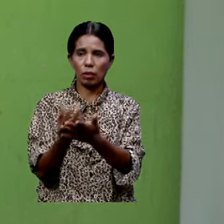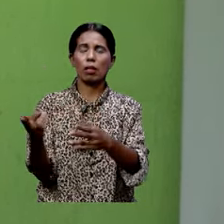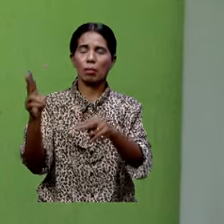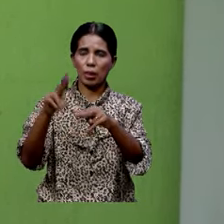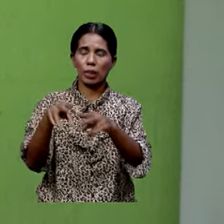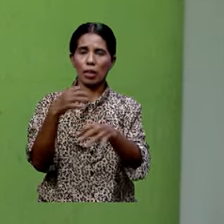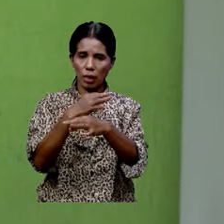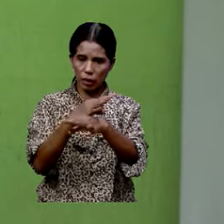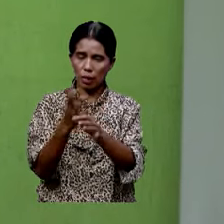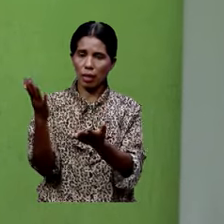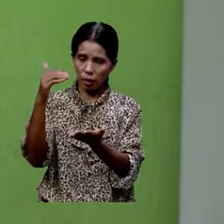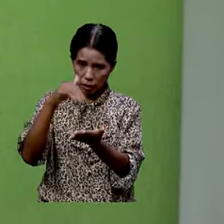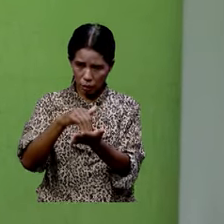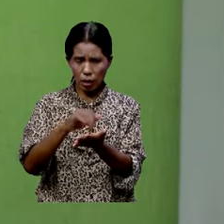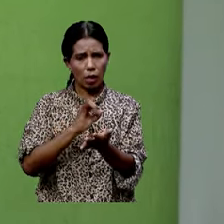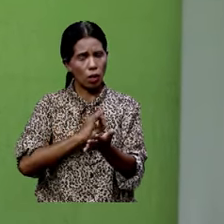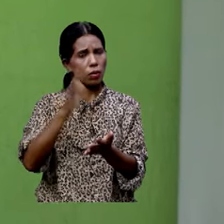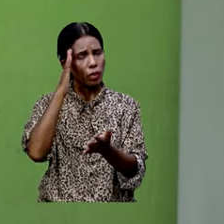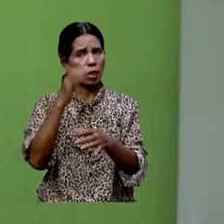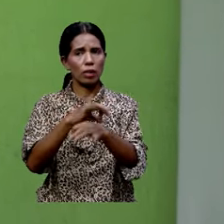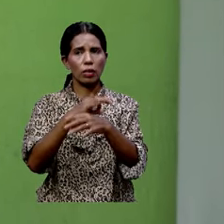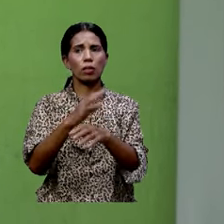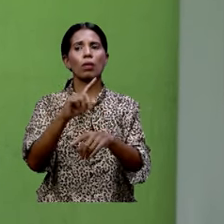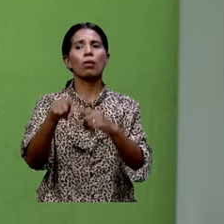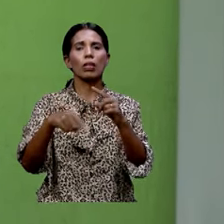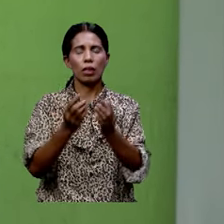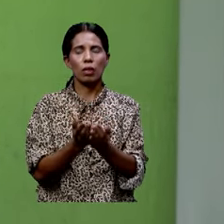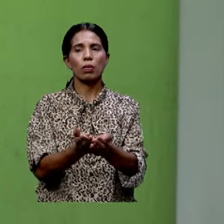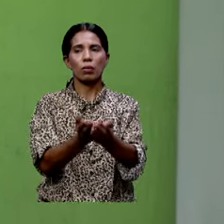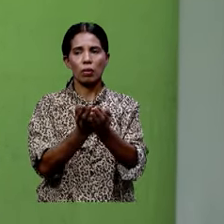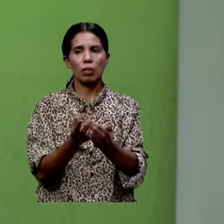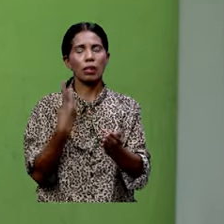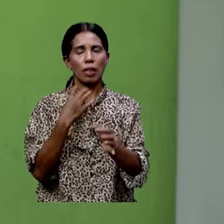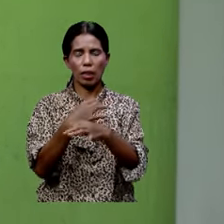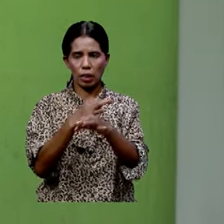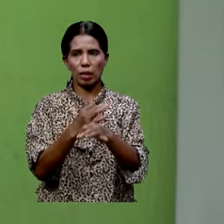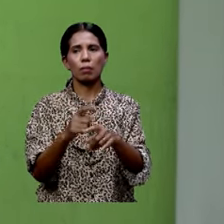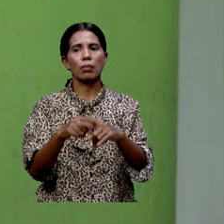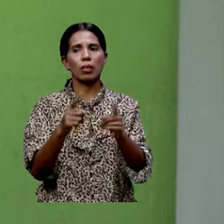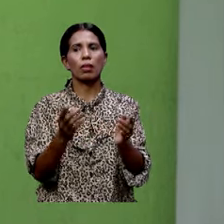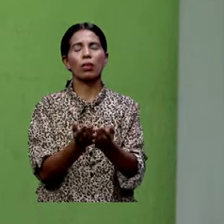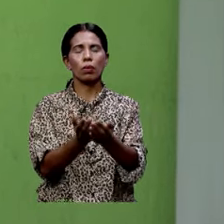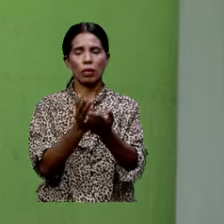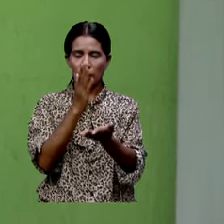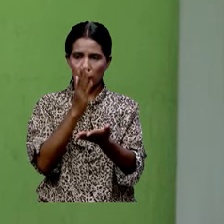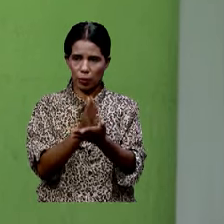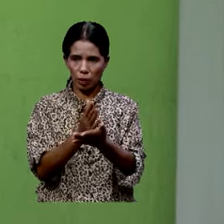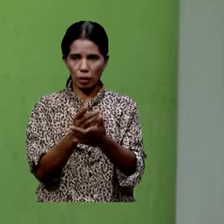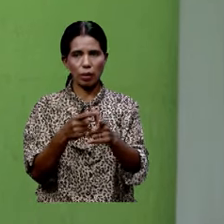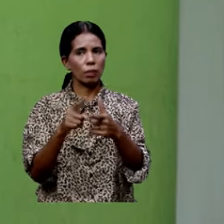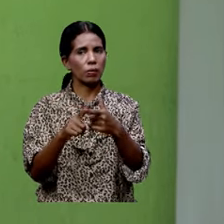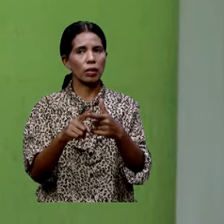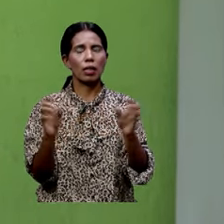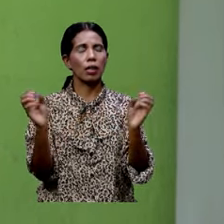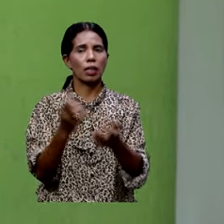manutenção ka hawa noi batira manutenção no mahira Rone la telai depois ita manutenção mai be Rone para let ya la os de manutenção